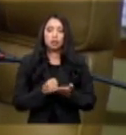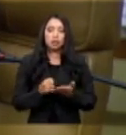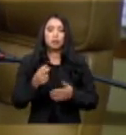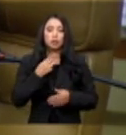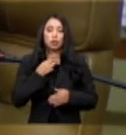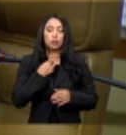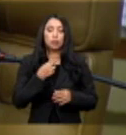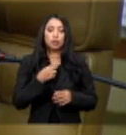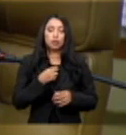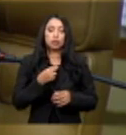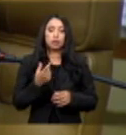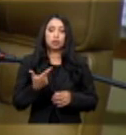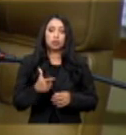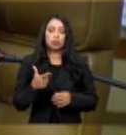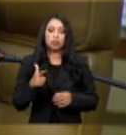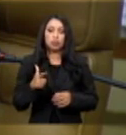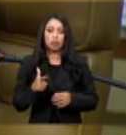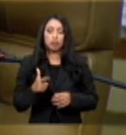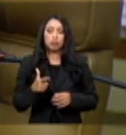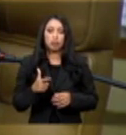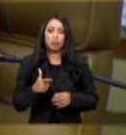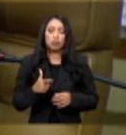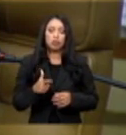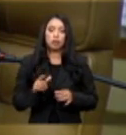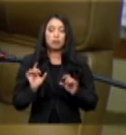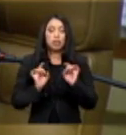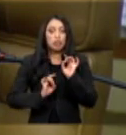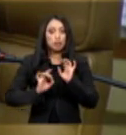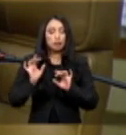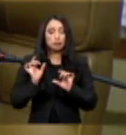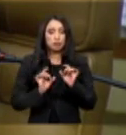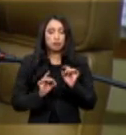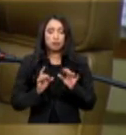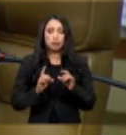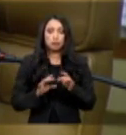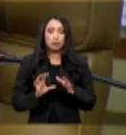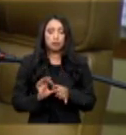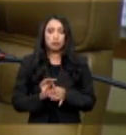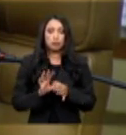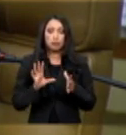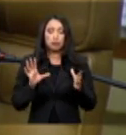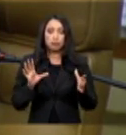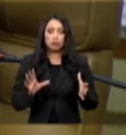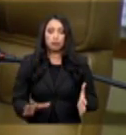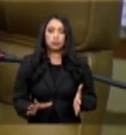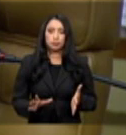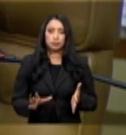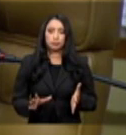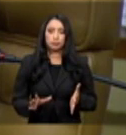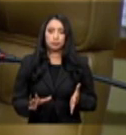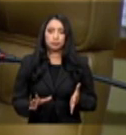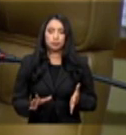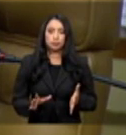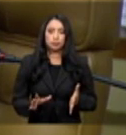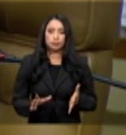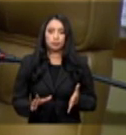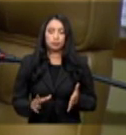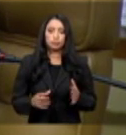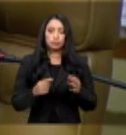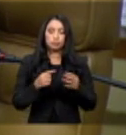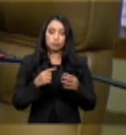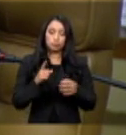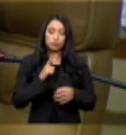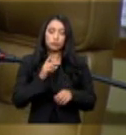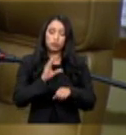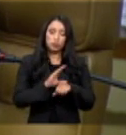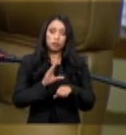ser afastada, senão nas situações excepcionais, autorizativas de sua dispensa ou inexigibilidade, e nos casos em que a